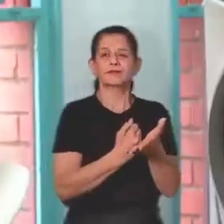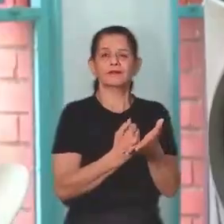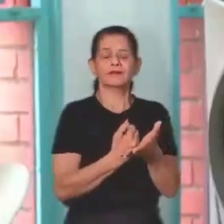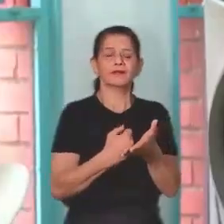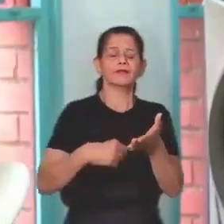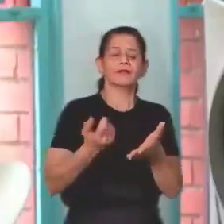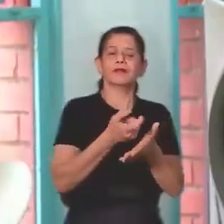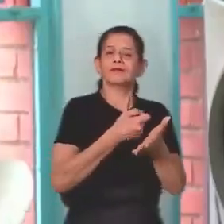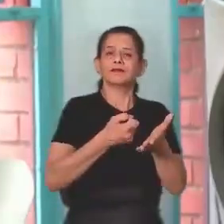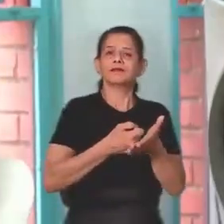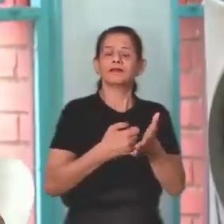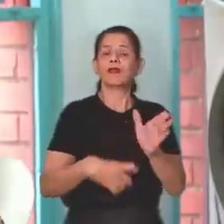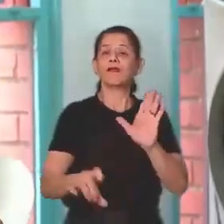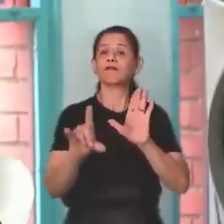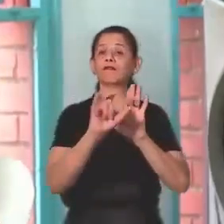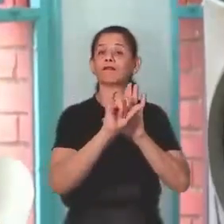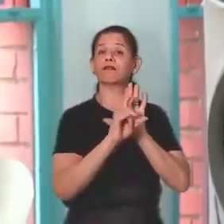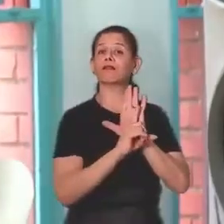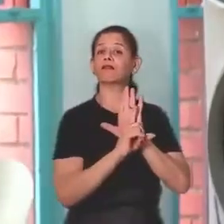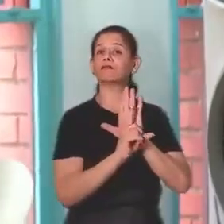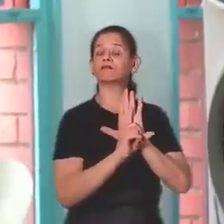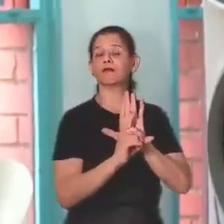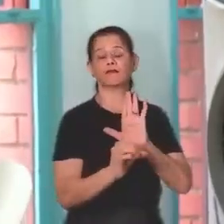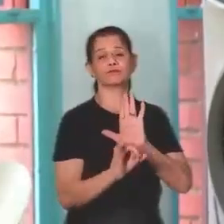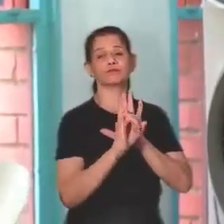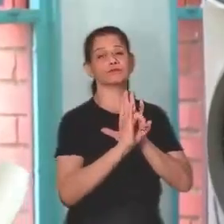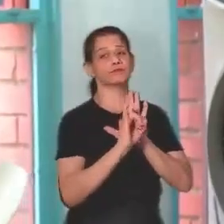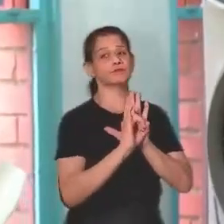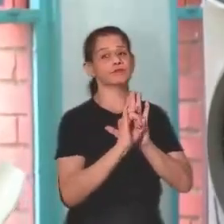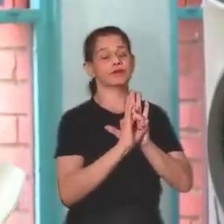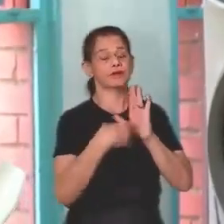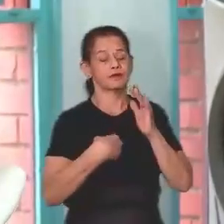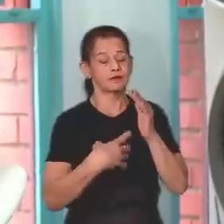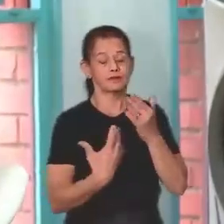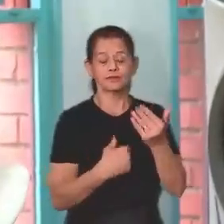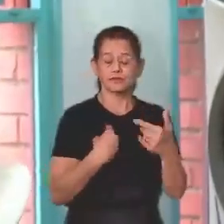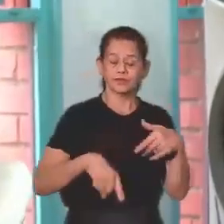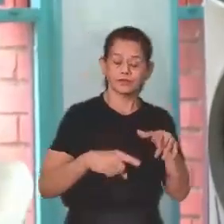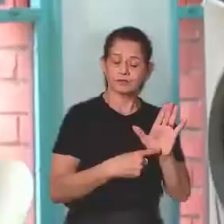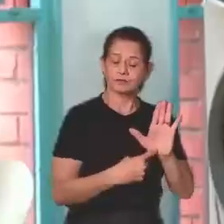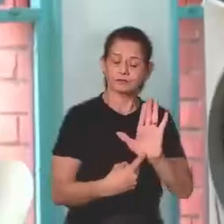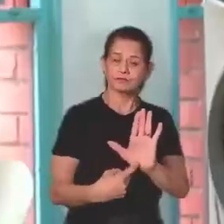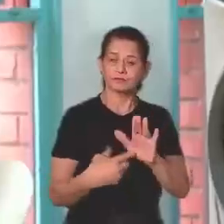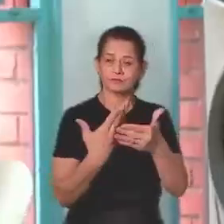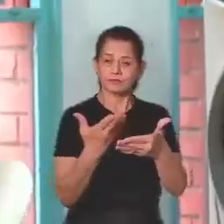é escrever, né, principalmente para a gente, isso é extraordinário.